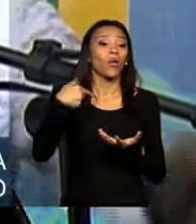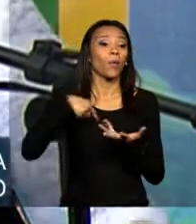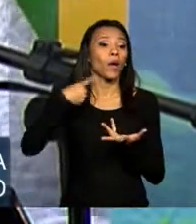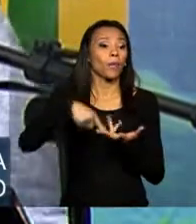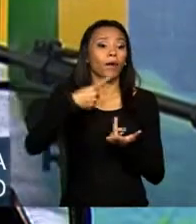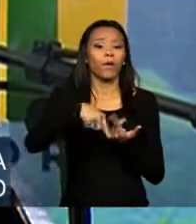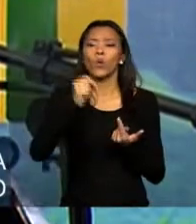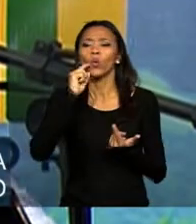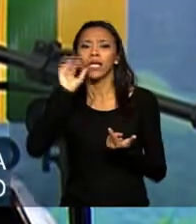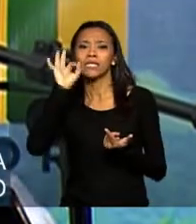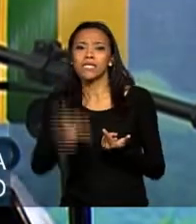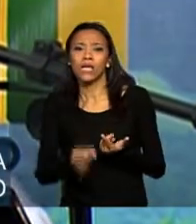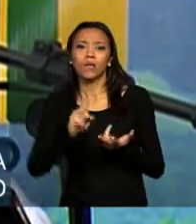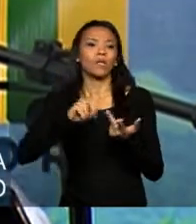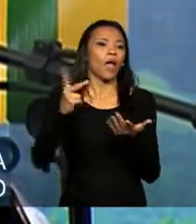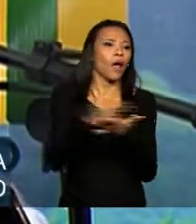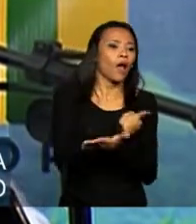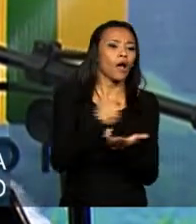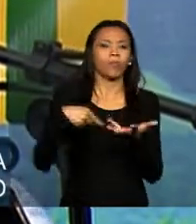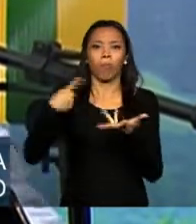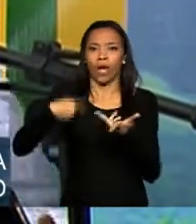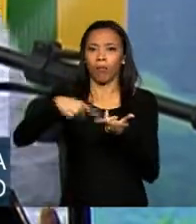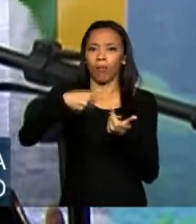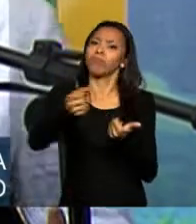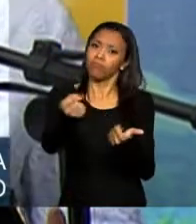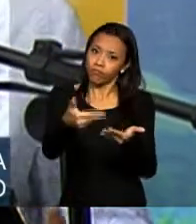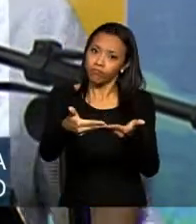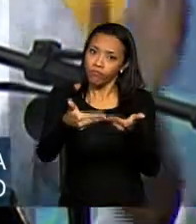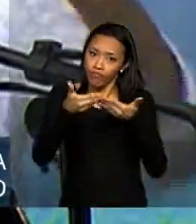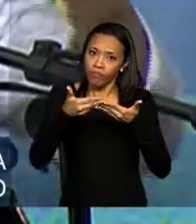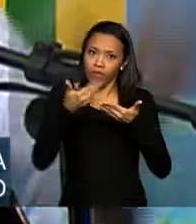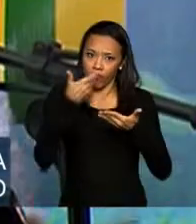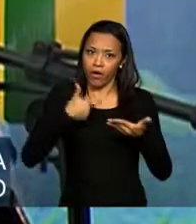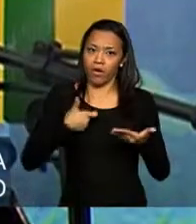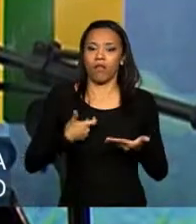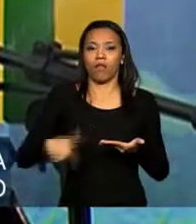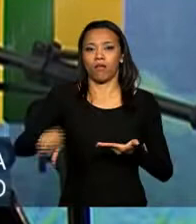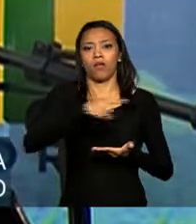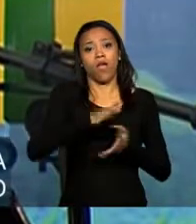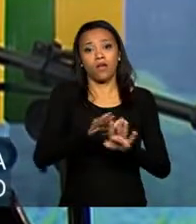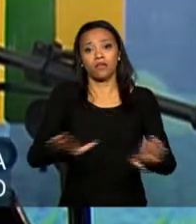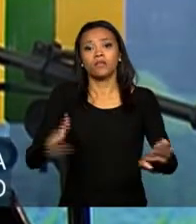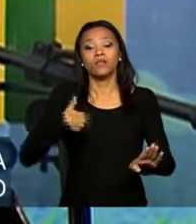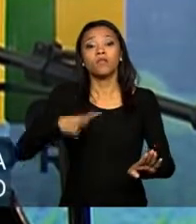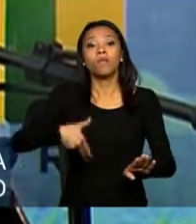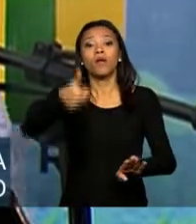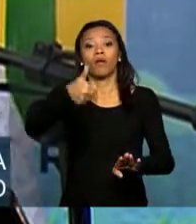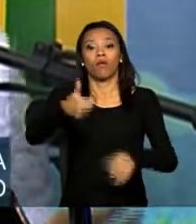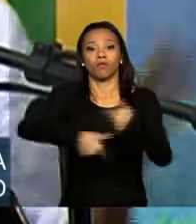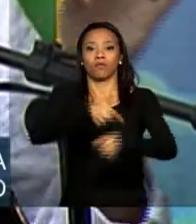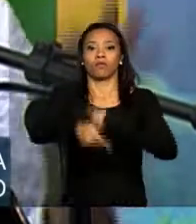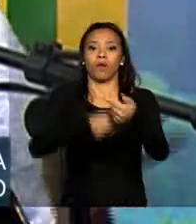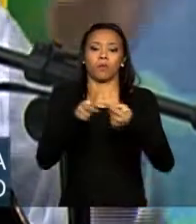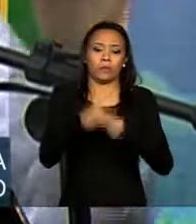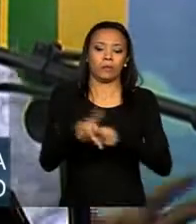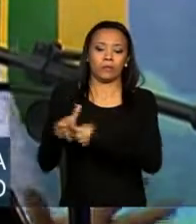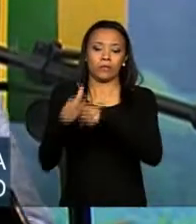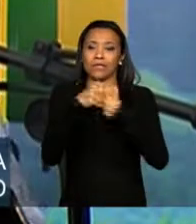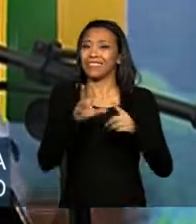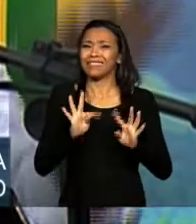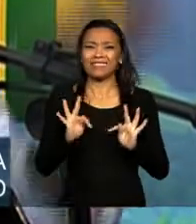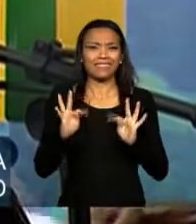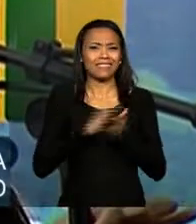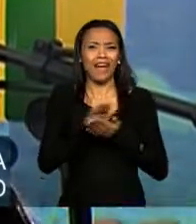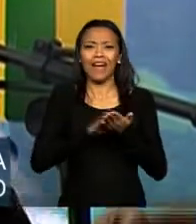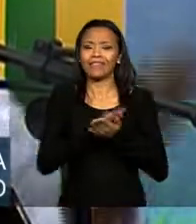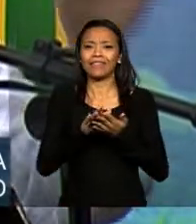o que tá dando certo que não está dando certo porque porque só assim que se aperfeiçoa nada nasce